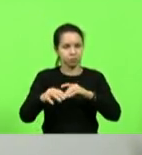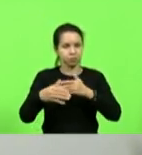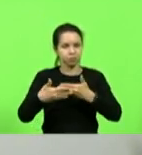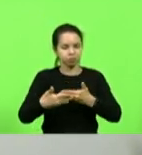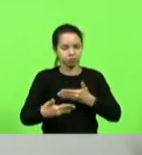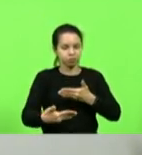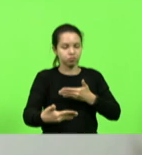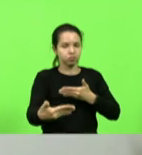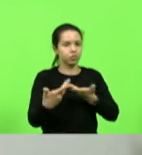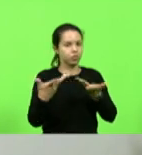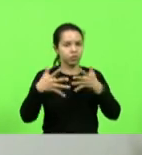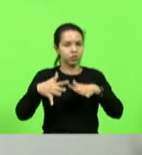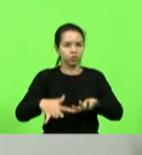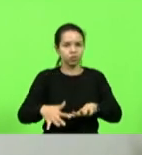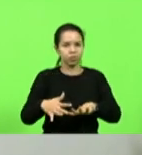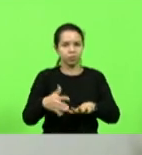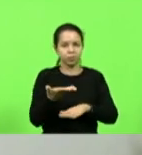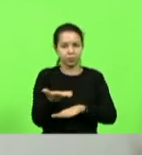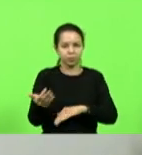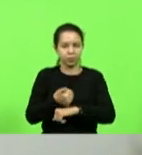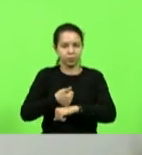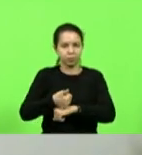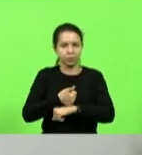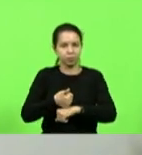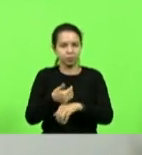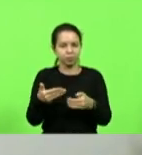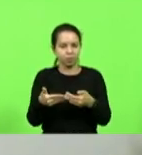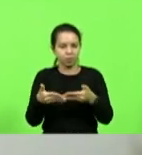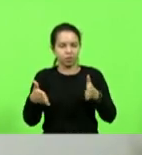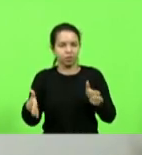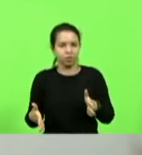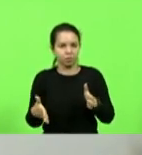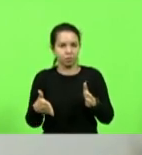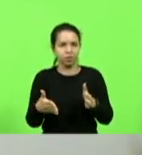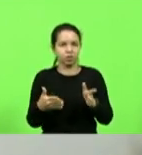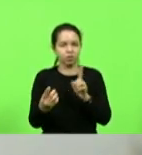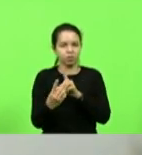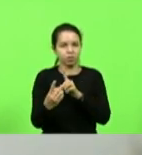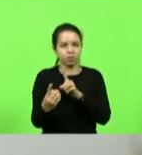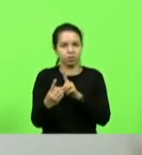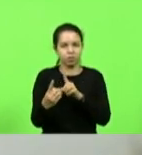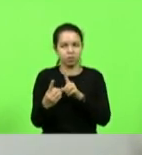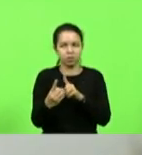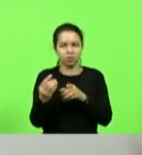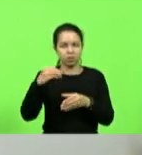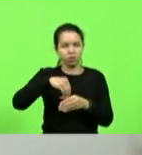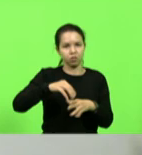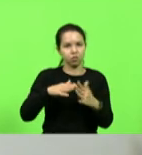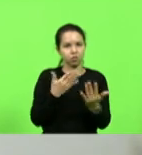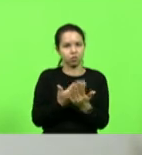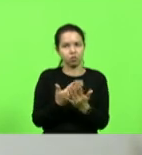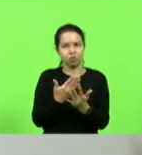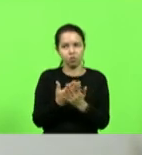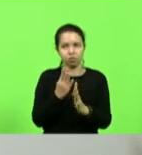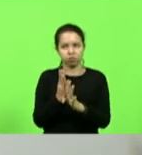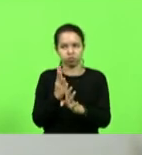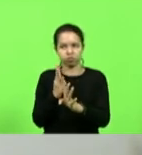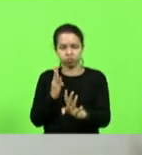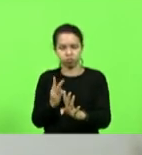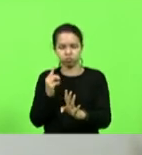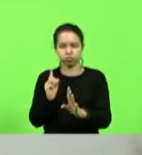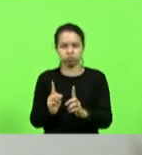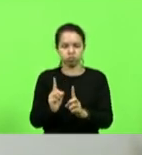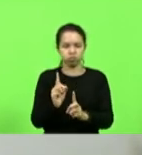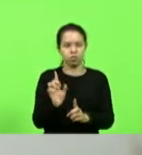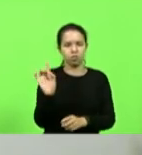esses profissionais para abrir uma clínica dentro da escola, para a gente ter atendimento enfileirado, individualizado. Não é esse